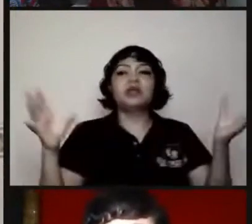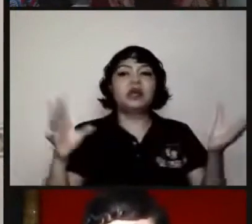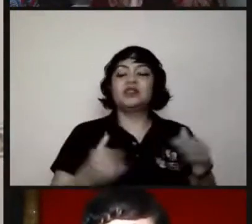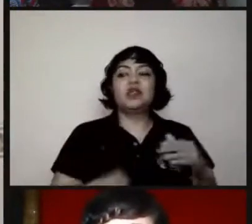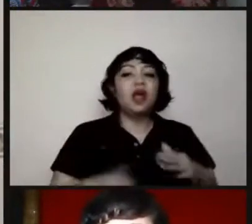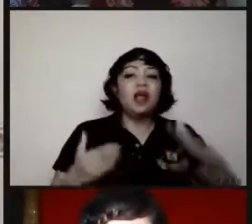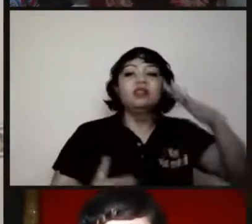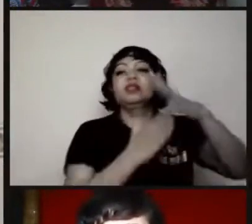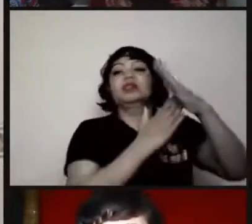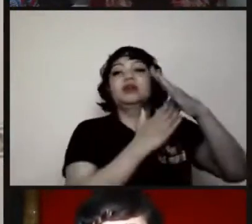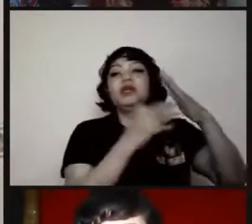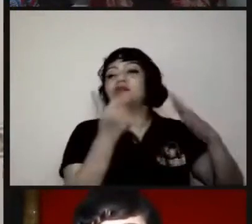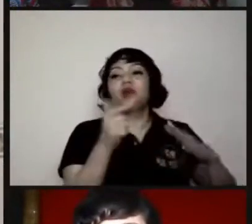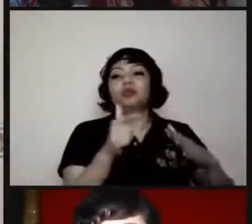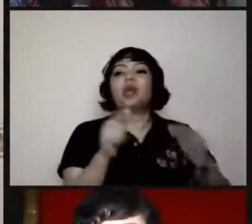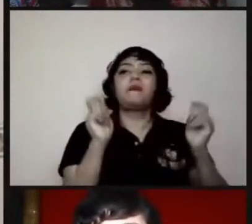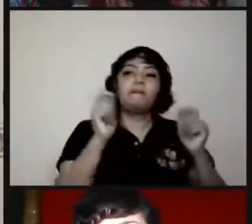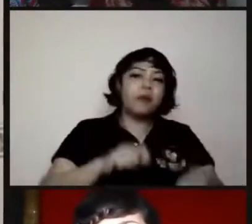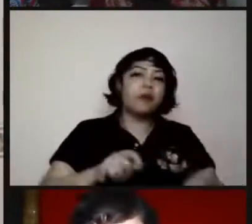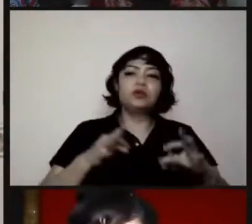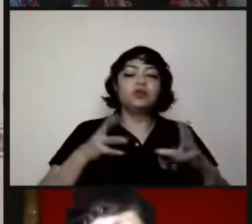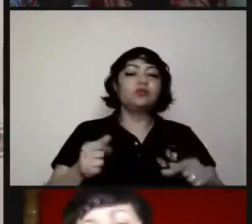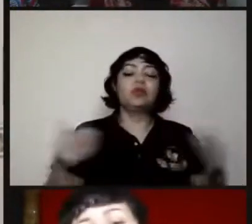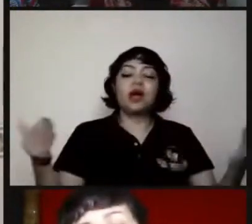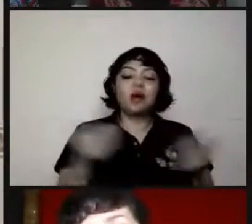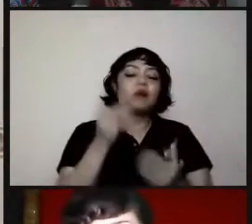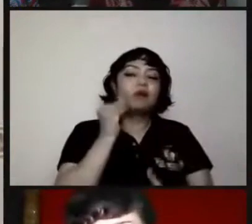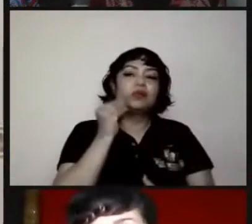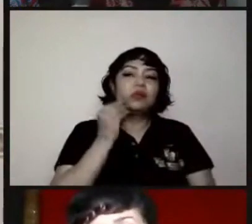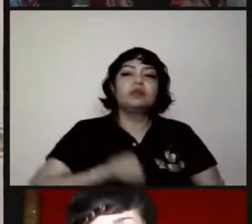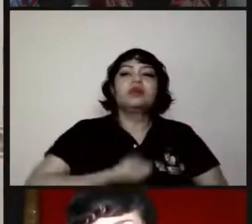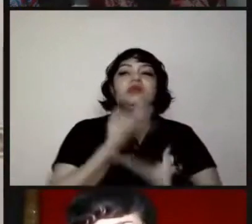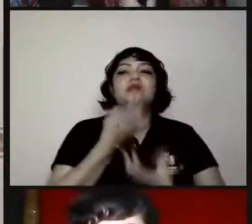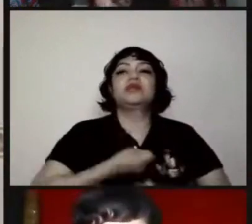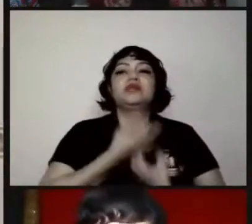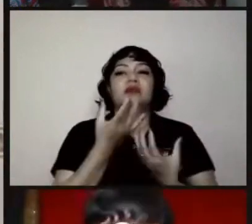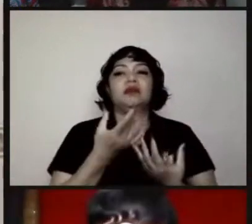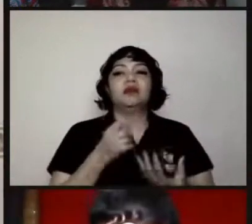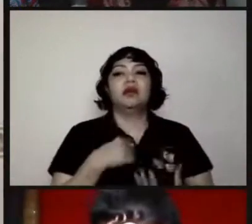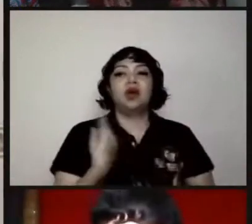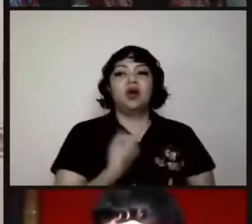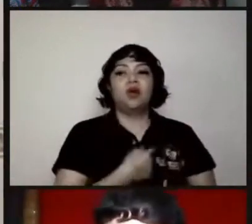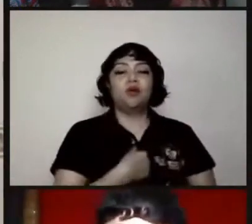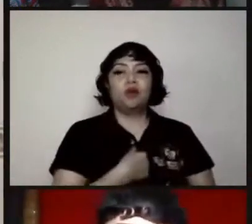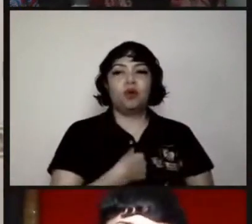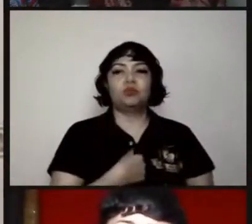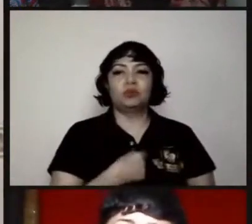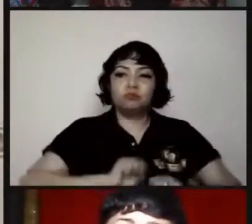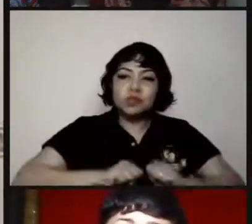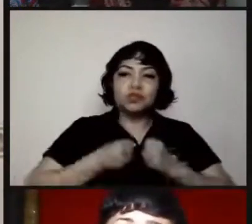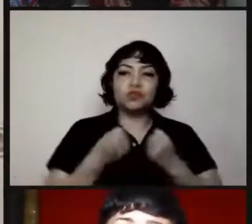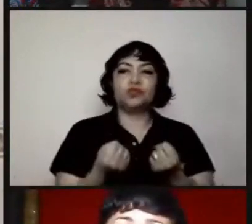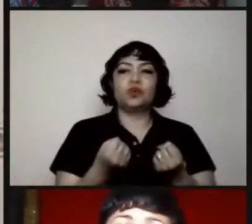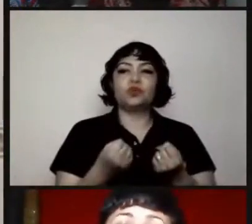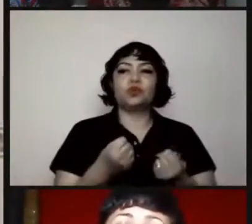vamos aproveitar essa oportunidade para se expressar. É o que a gente tem, tem sido o esforço do Poesia